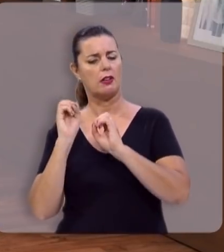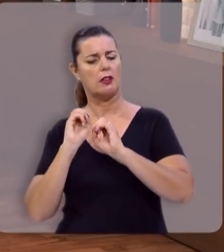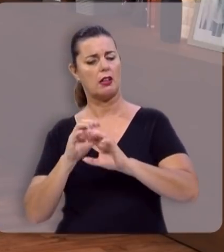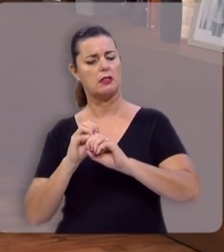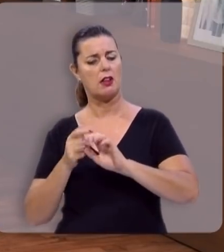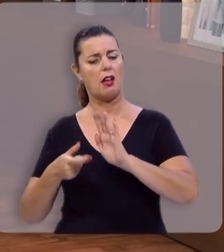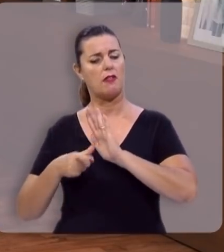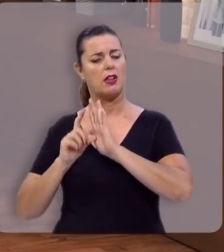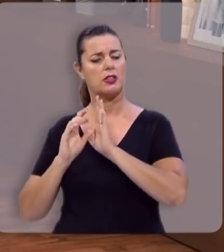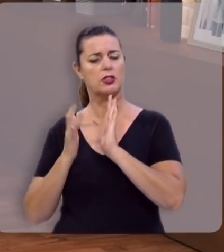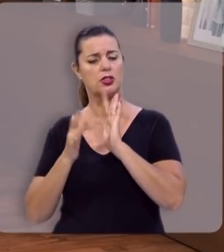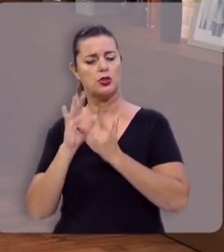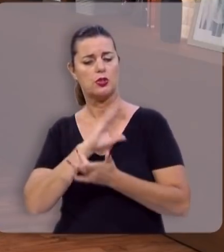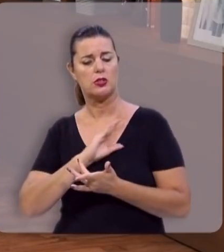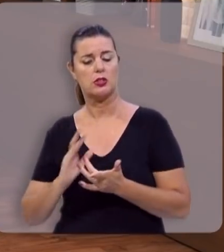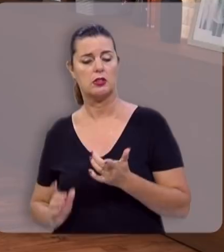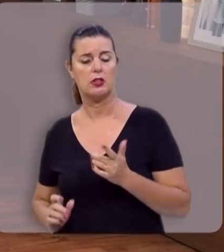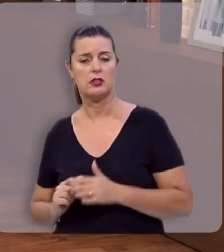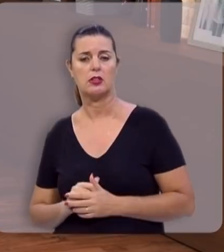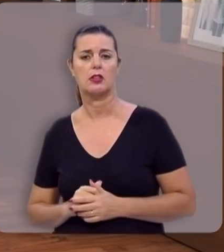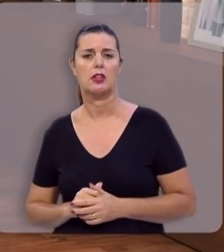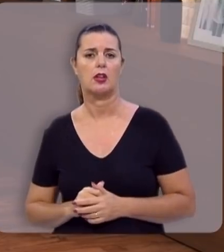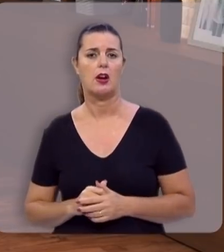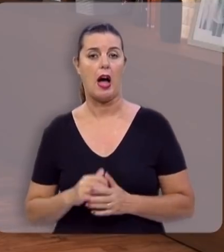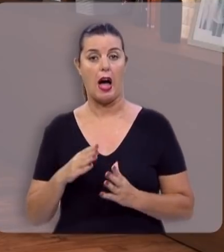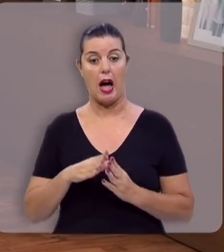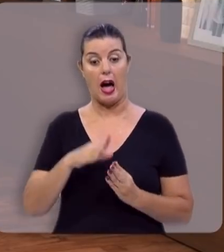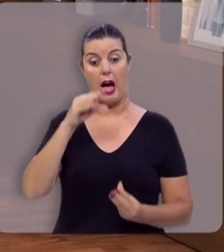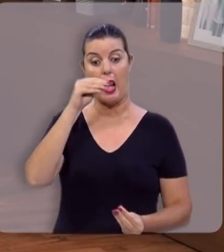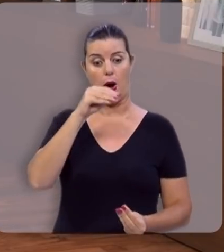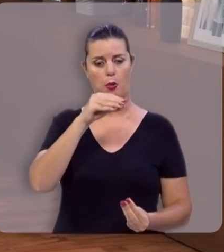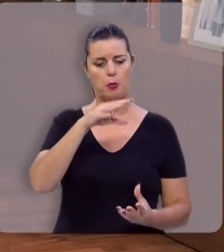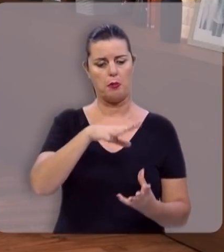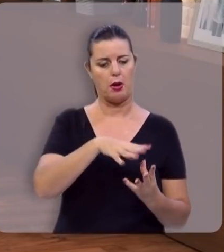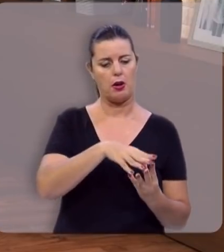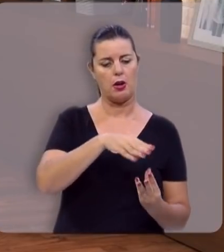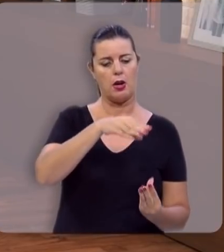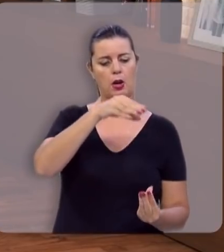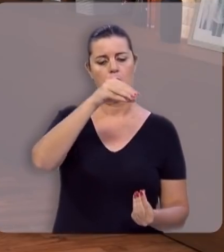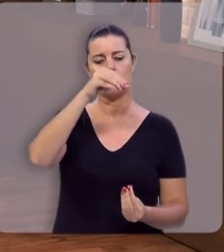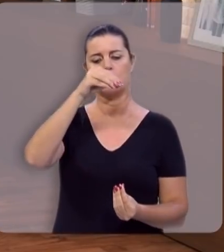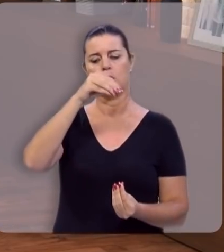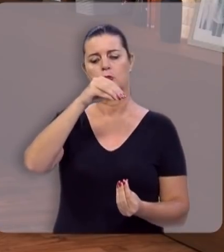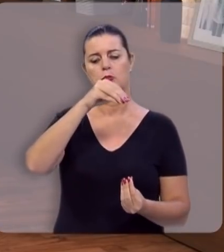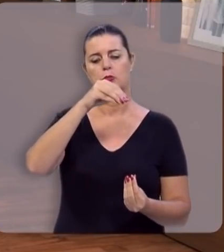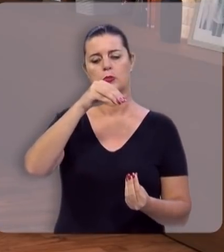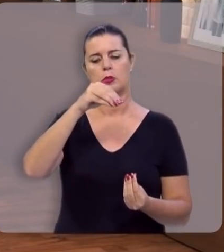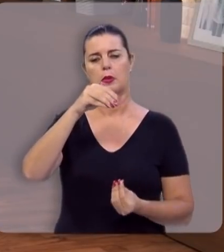Cristo, na transmigração das almas, na metempsicose, num termo mais